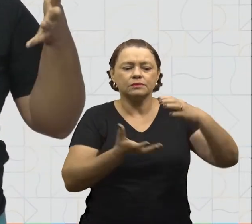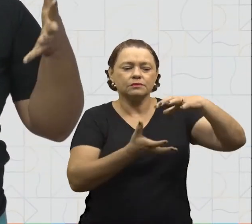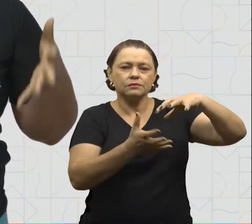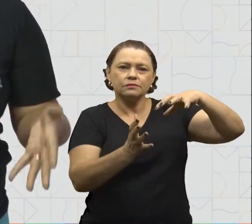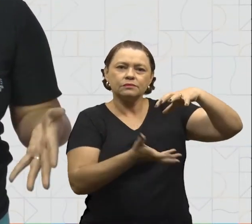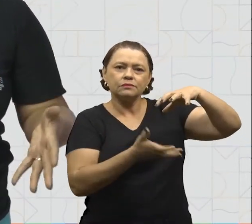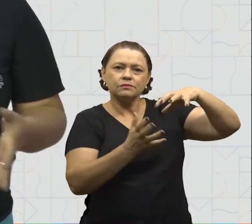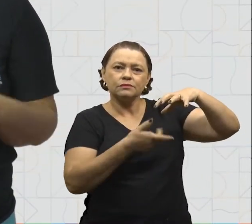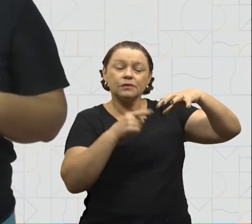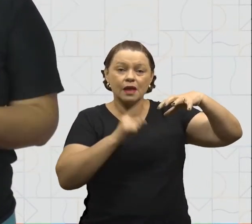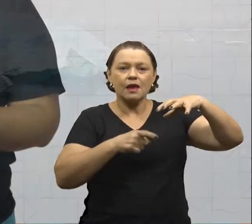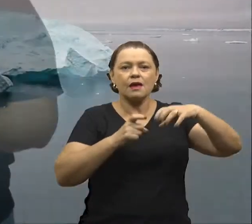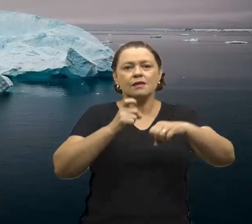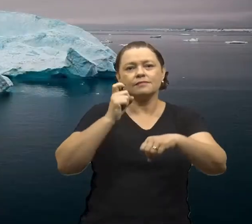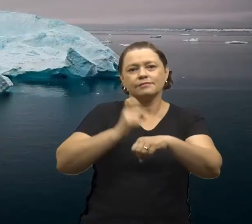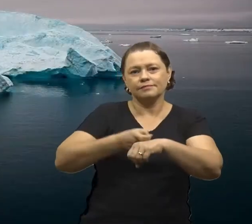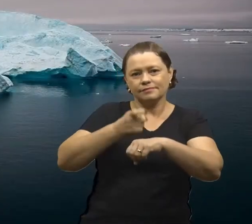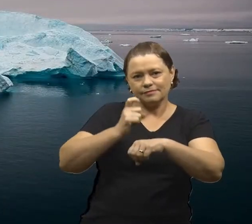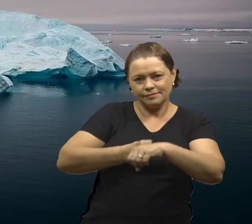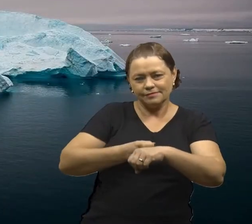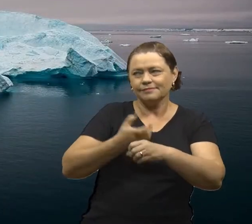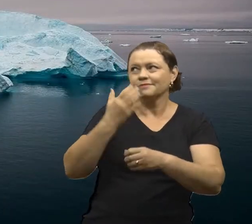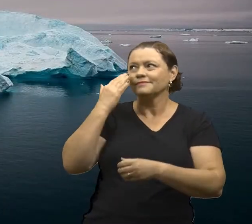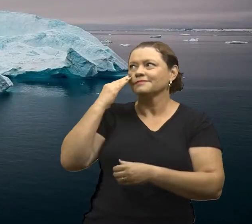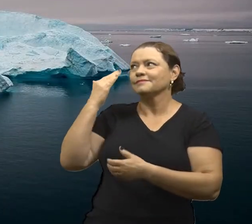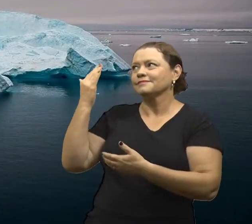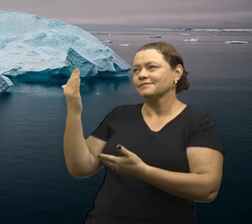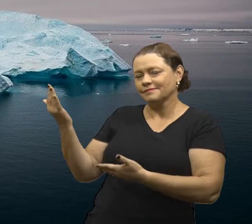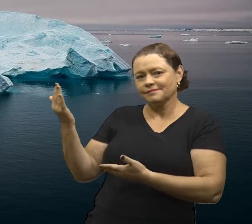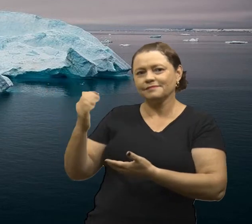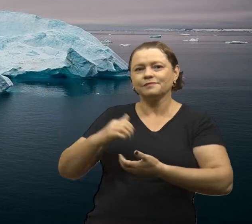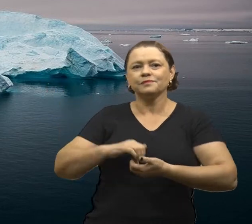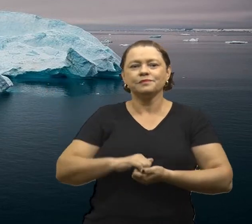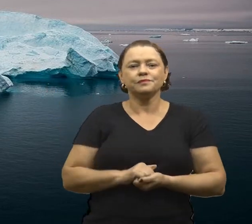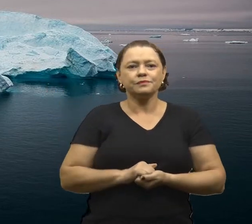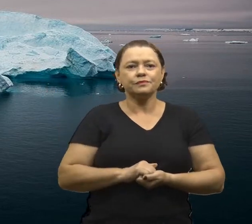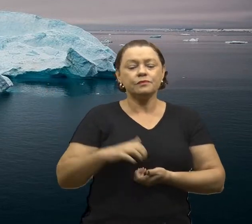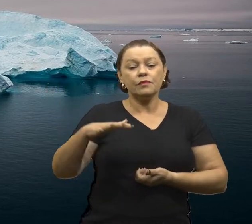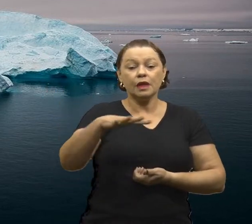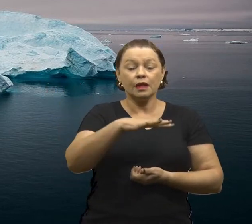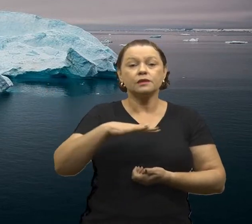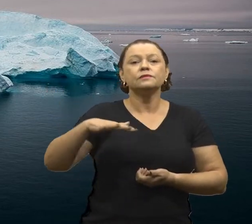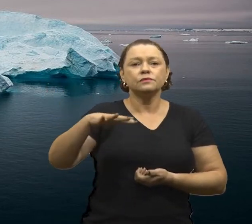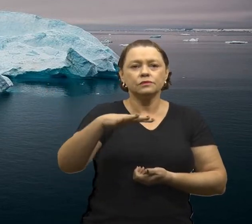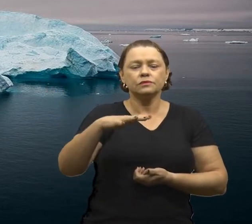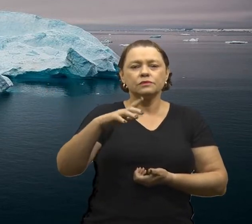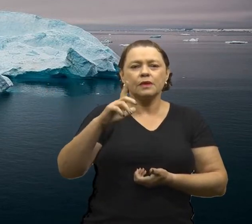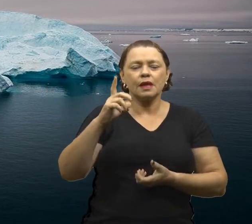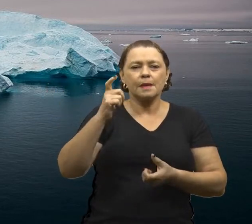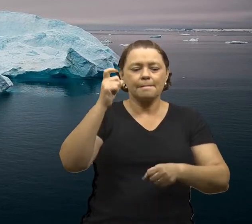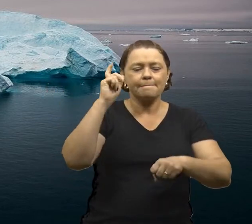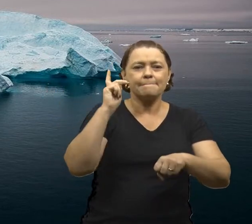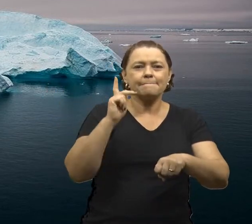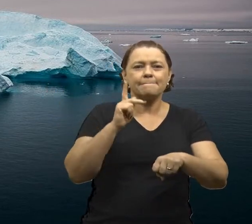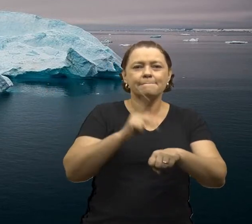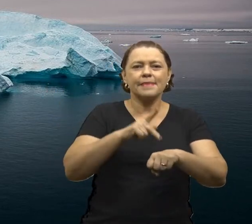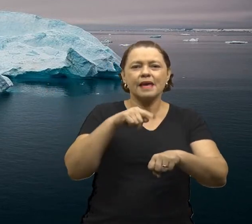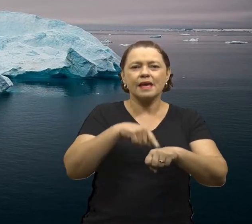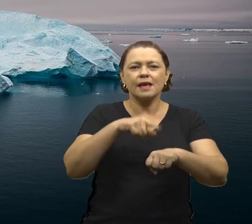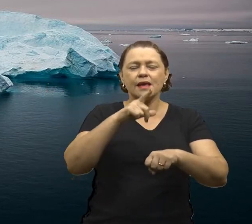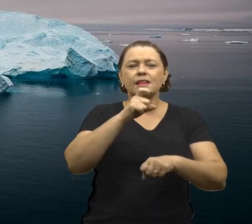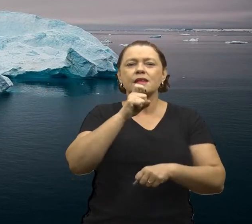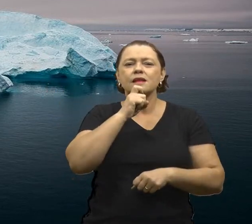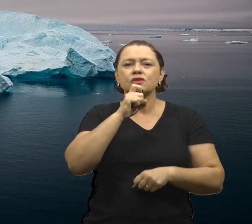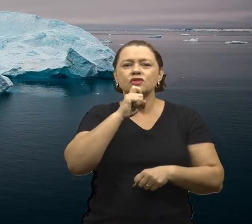estado sólido. Em regiões polares, muitas vezes, pedaços do gelo se desprendem